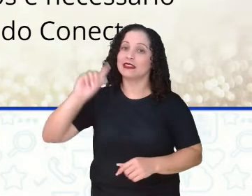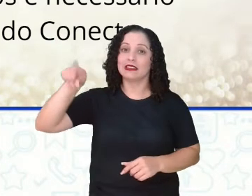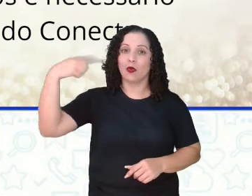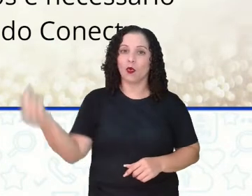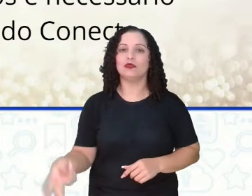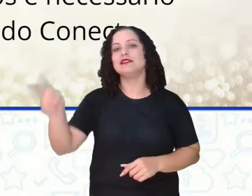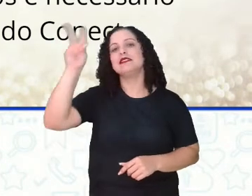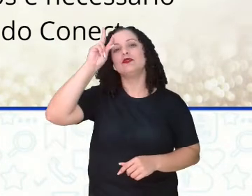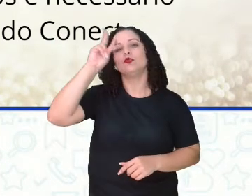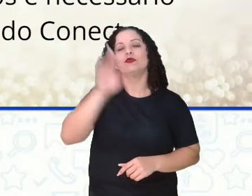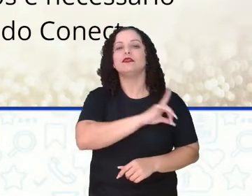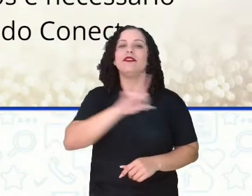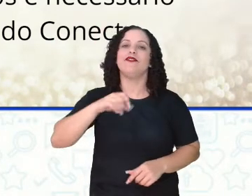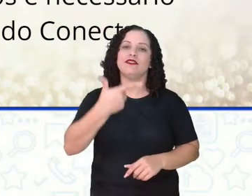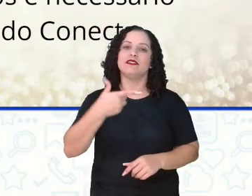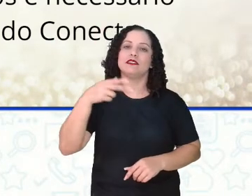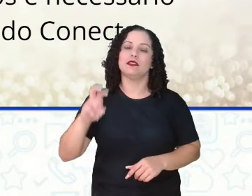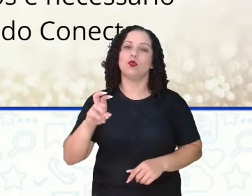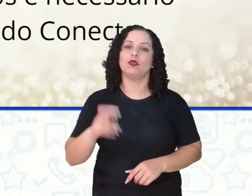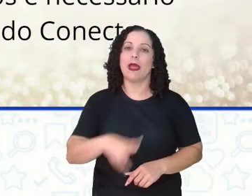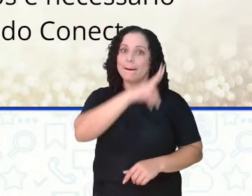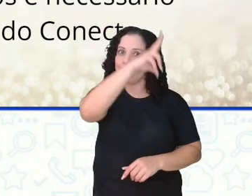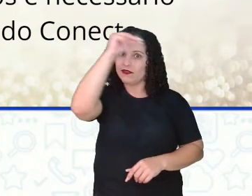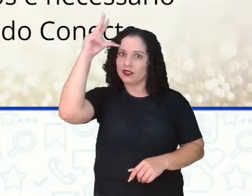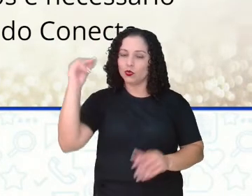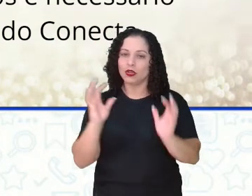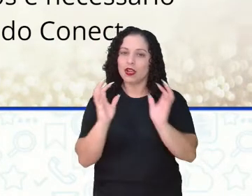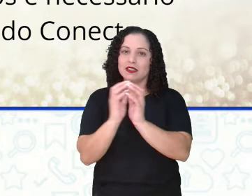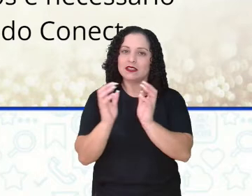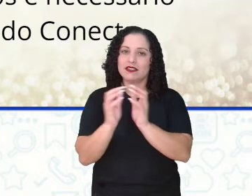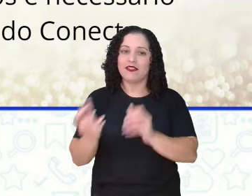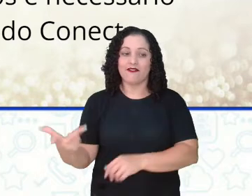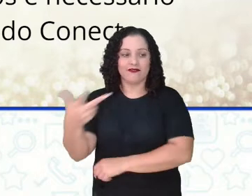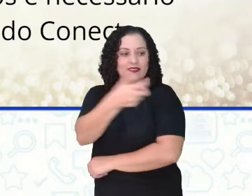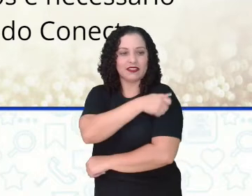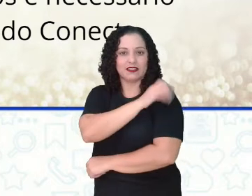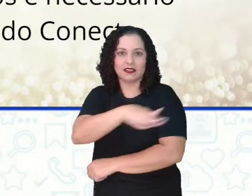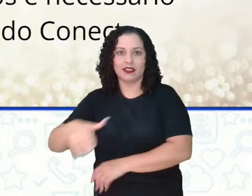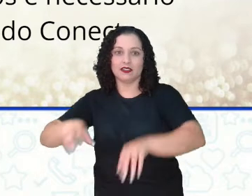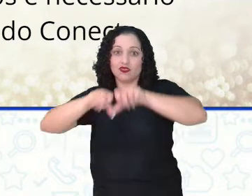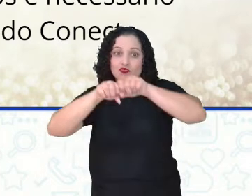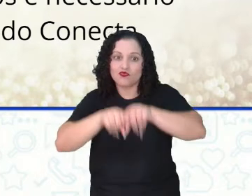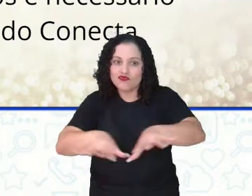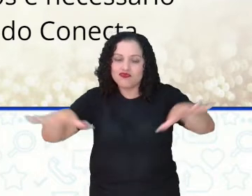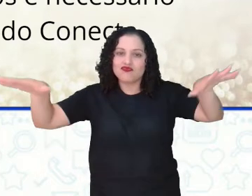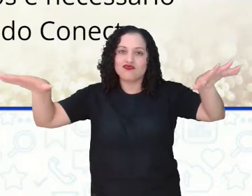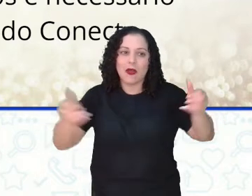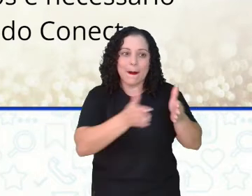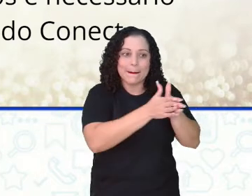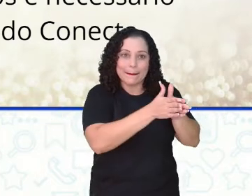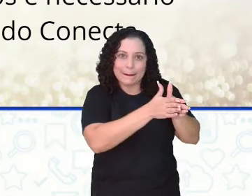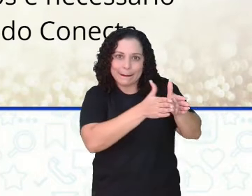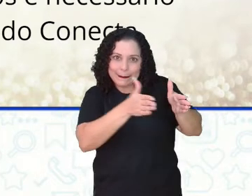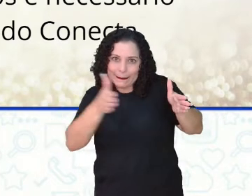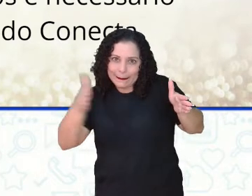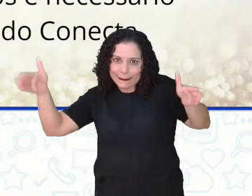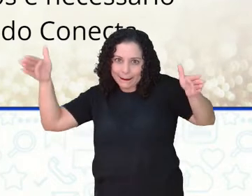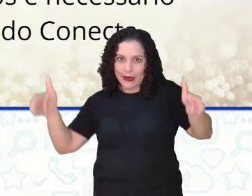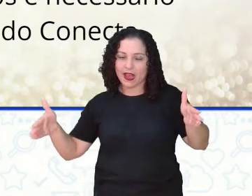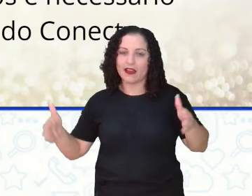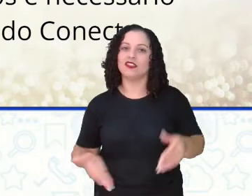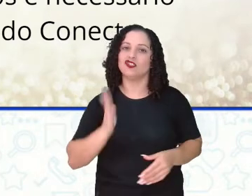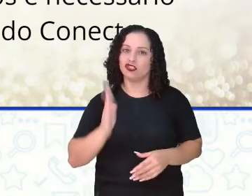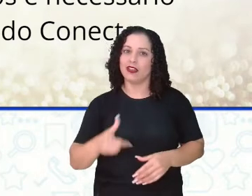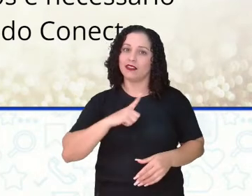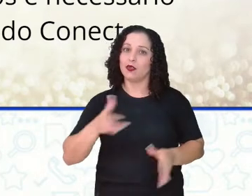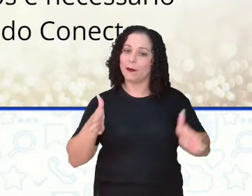segunda-feira, 25, a Prefeitura do Recife vai ampliar a vacinação infantil. Já tem data aí, já tem quando vai acontecer. De